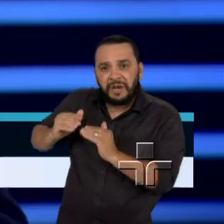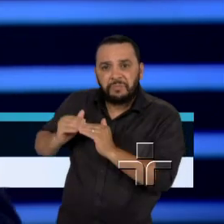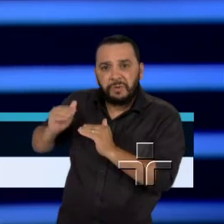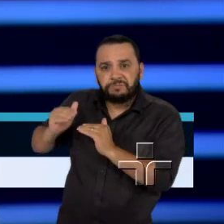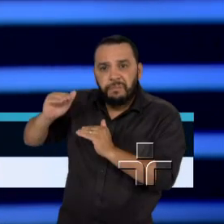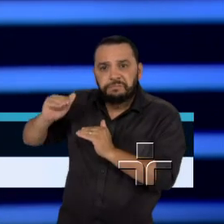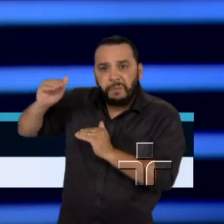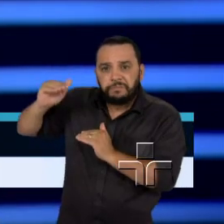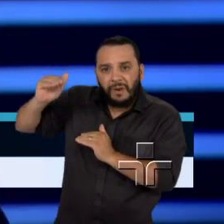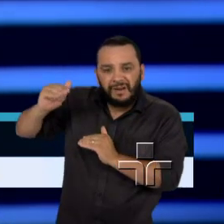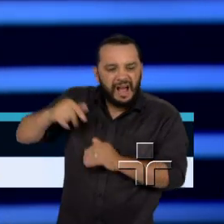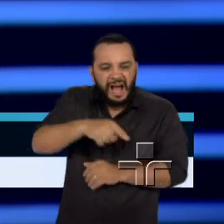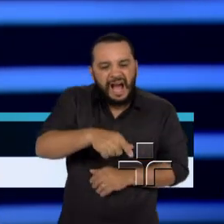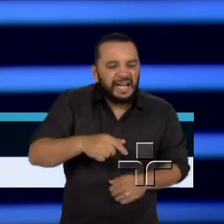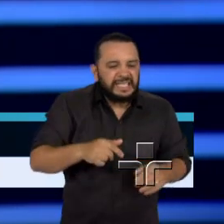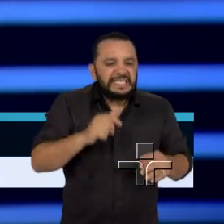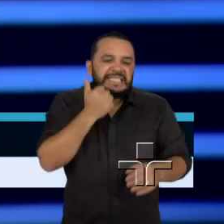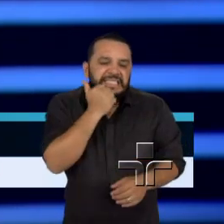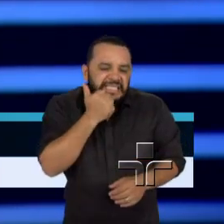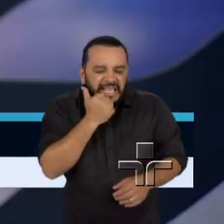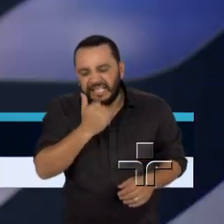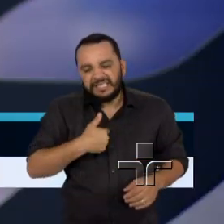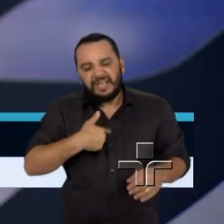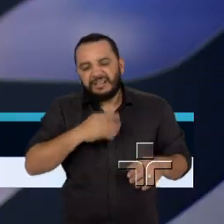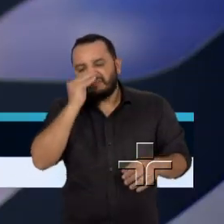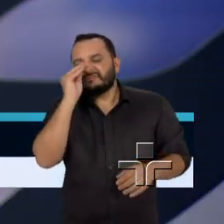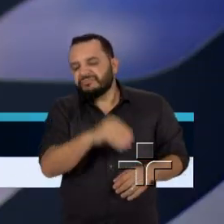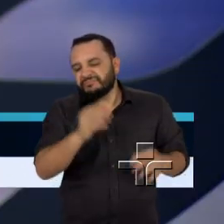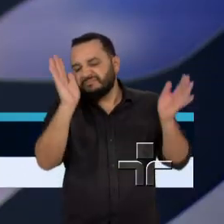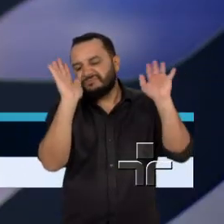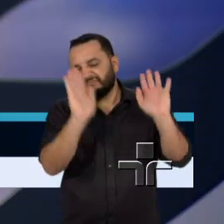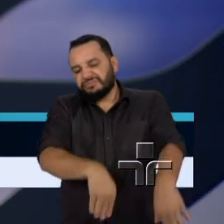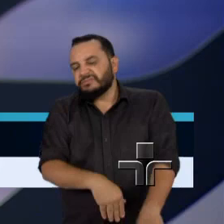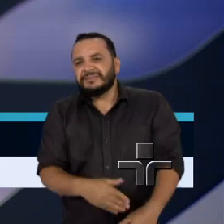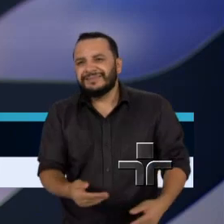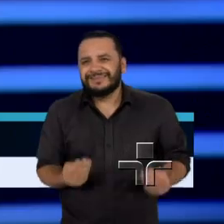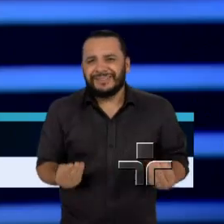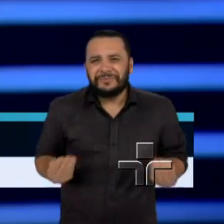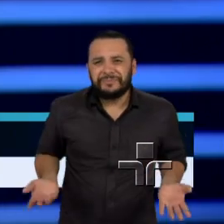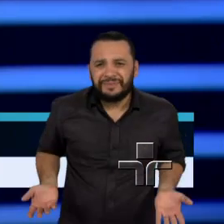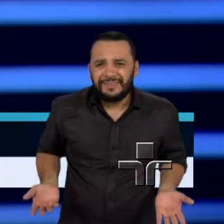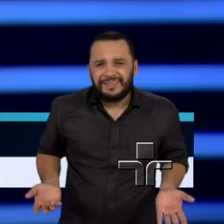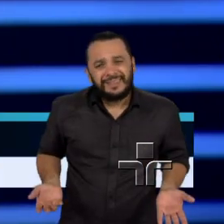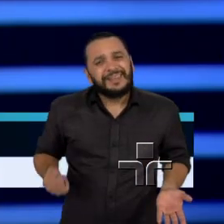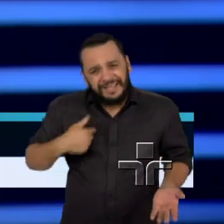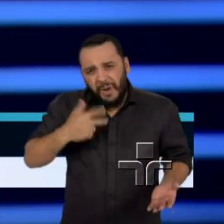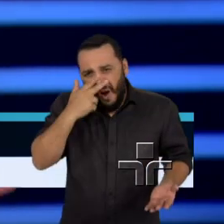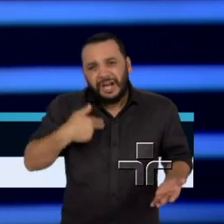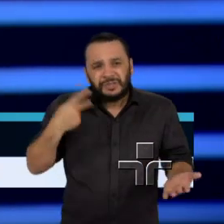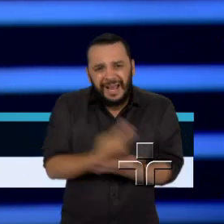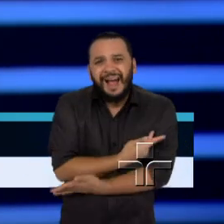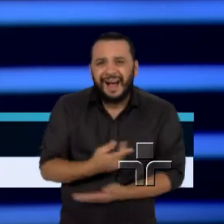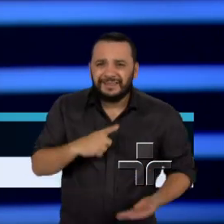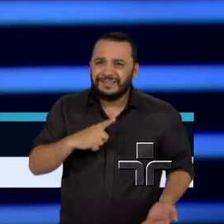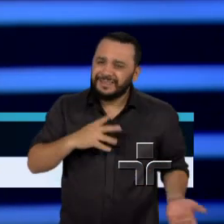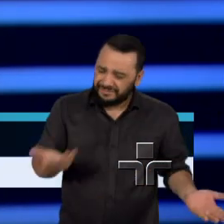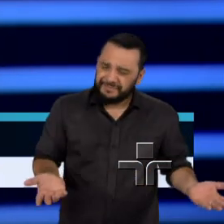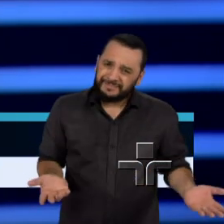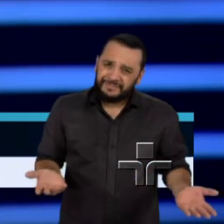decisão equivocada, como país. Porém, o nosso ordenamento político até o momento indica esse tipo de